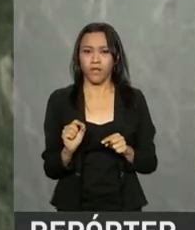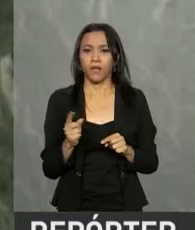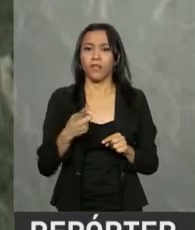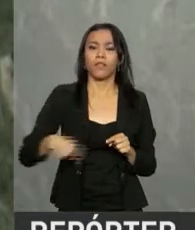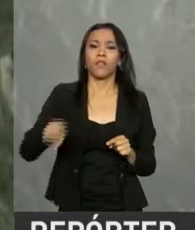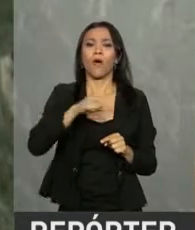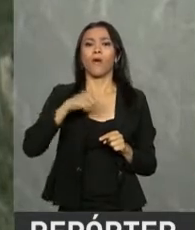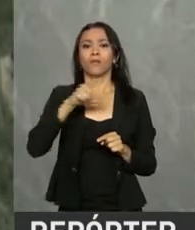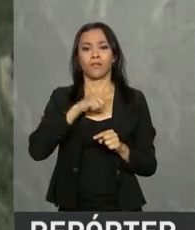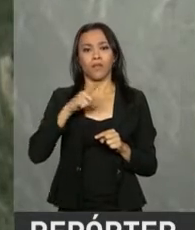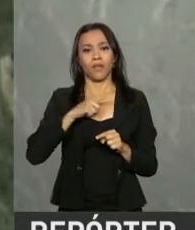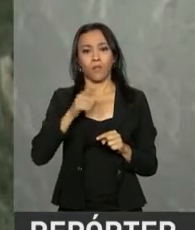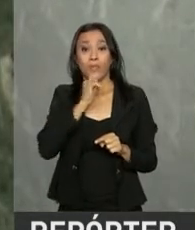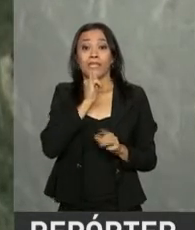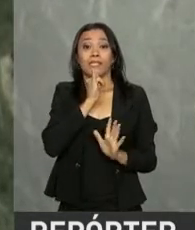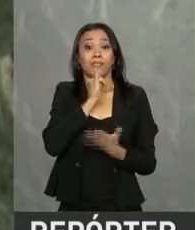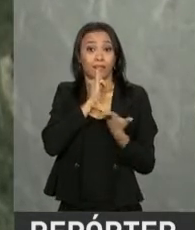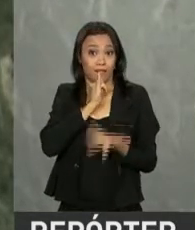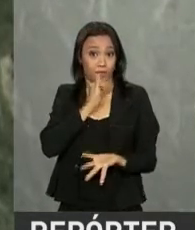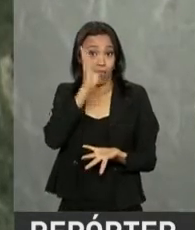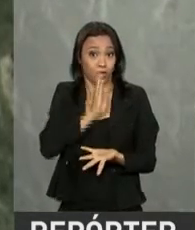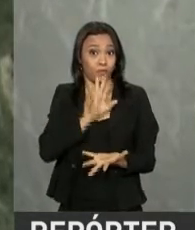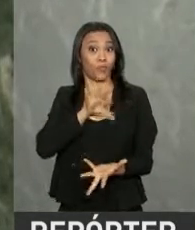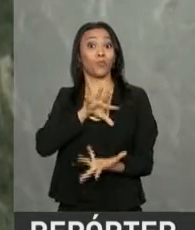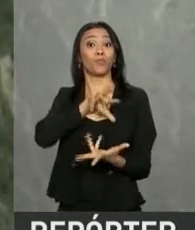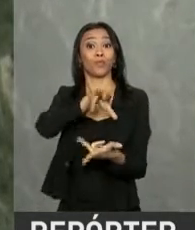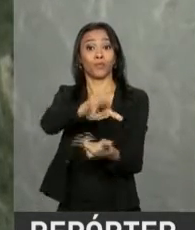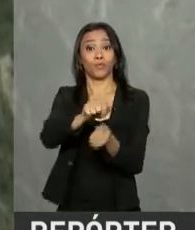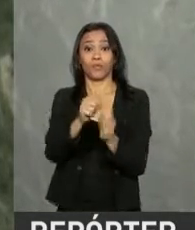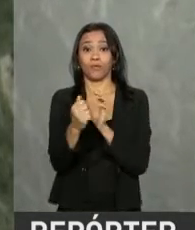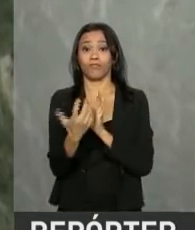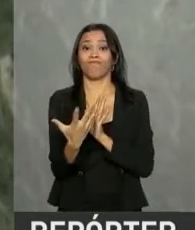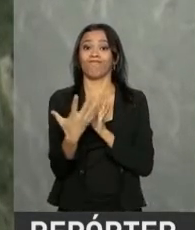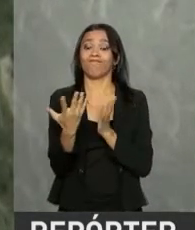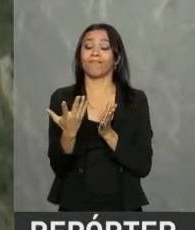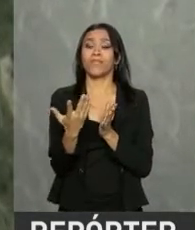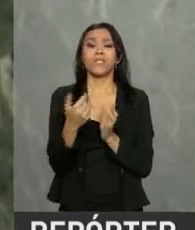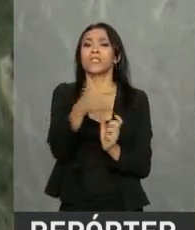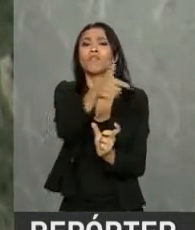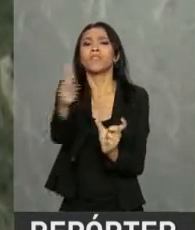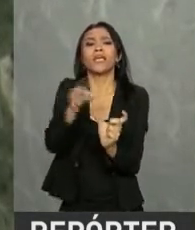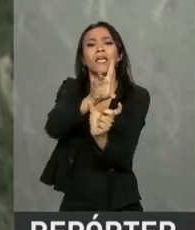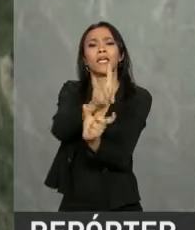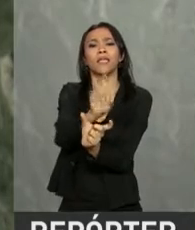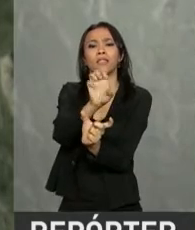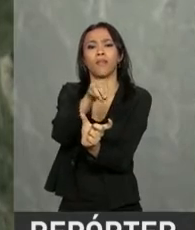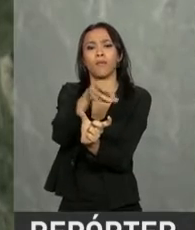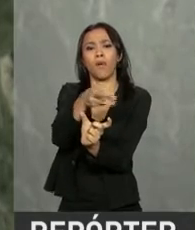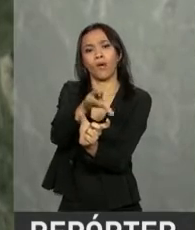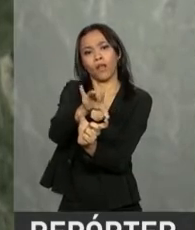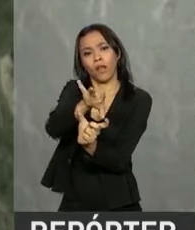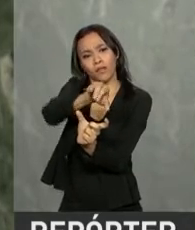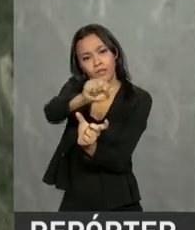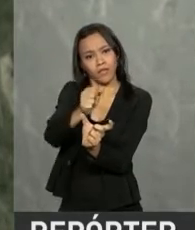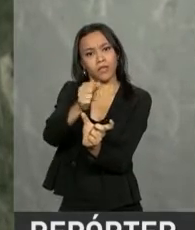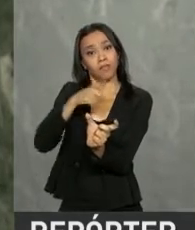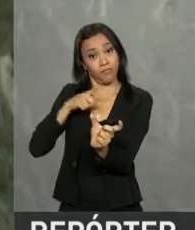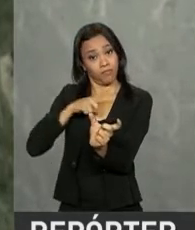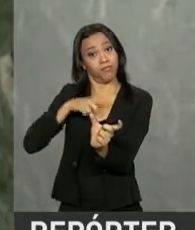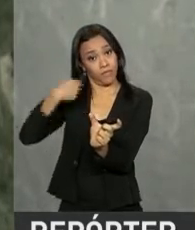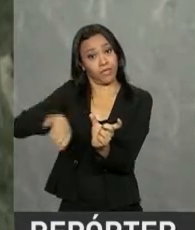termos dado esse exemplo ao mundo verifica que não há democracia sem Estado de